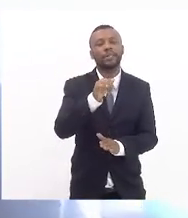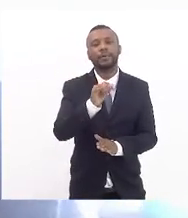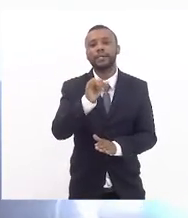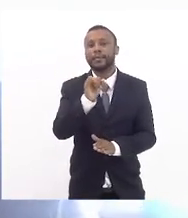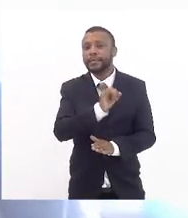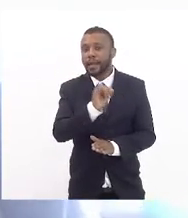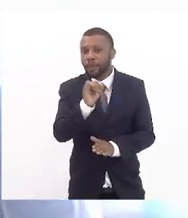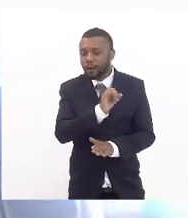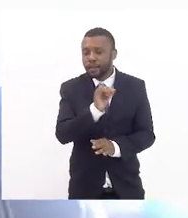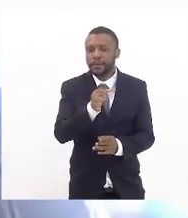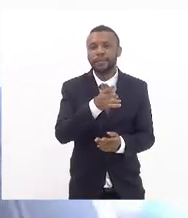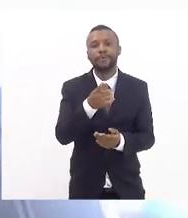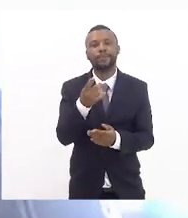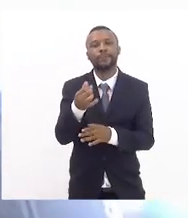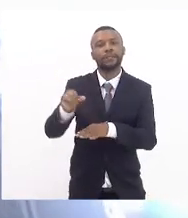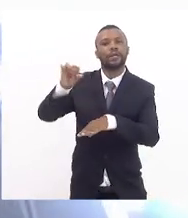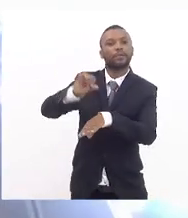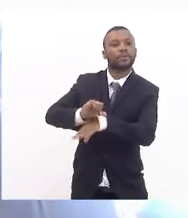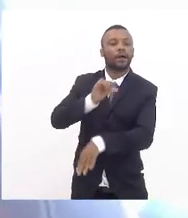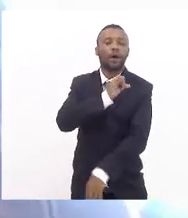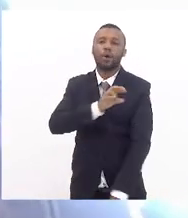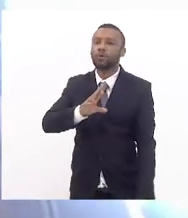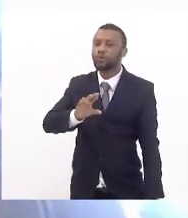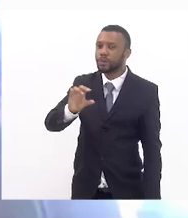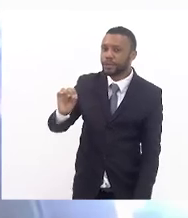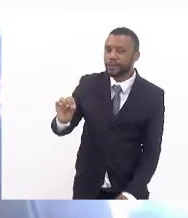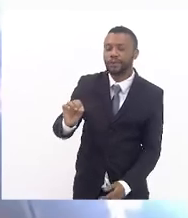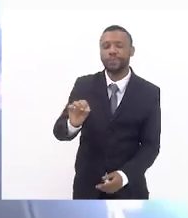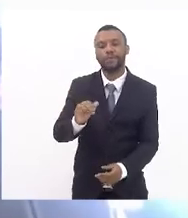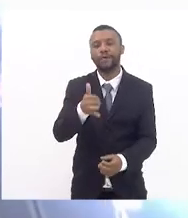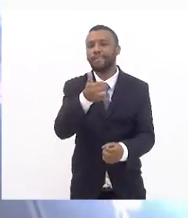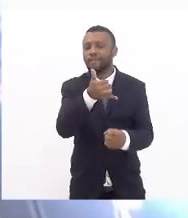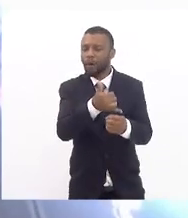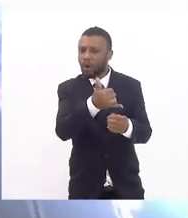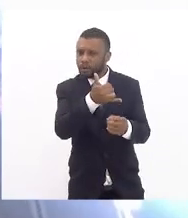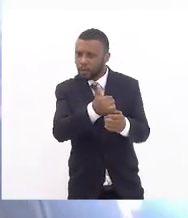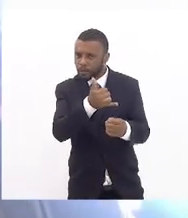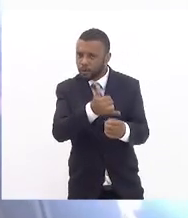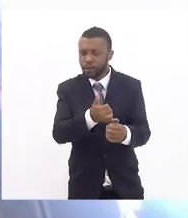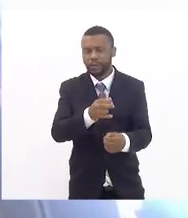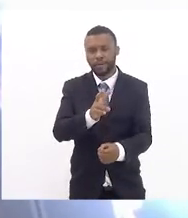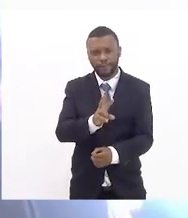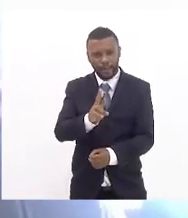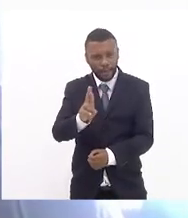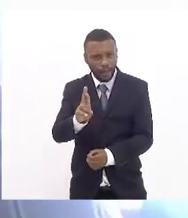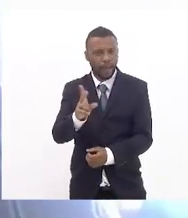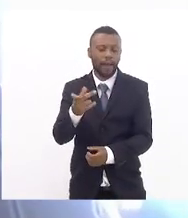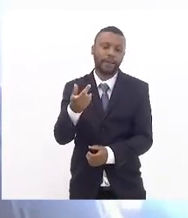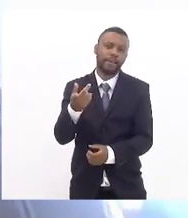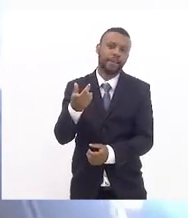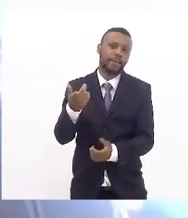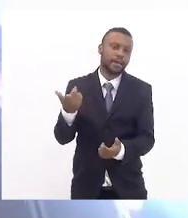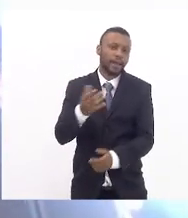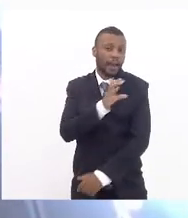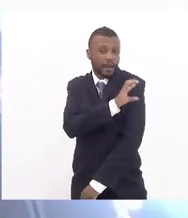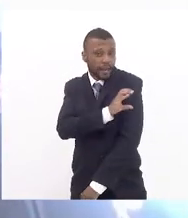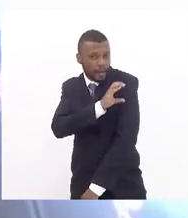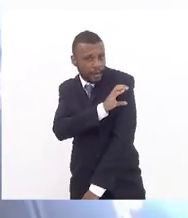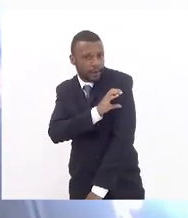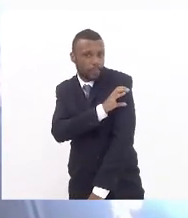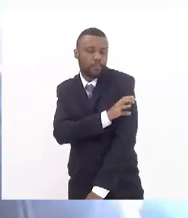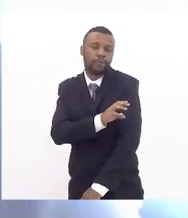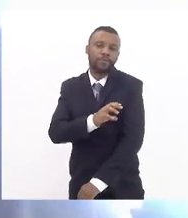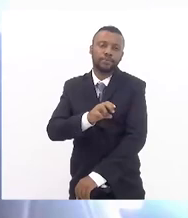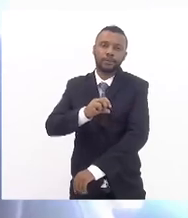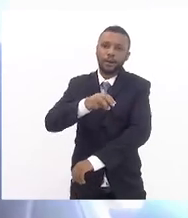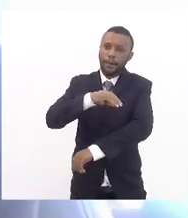capital do Rio de Janeiro, ocupação em Volta Redonda, ocupação em Campos, em Macaé. Acompanhamos